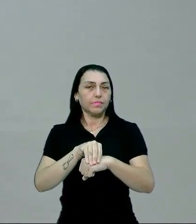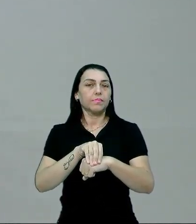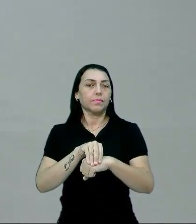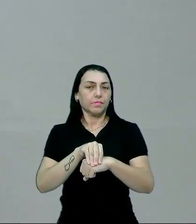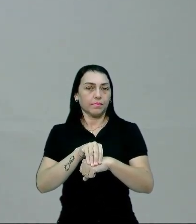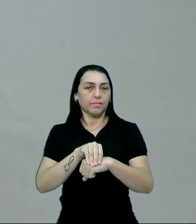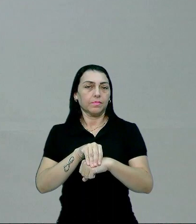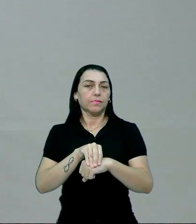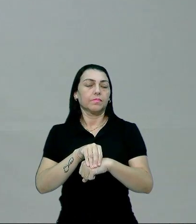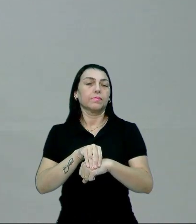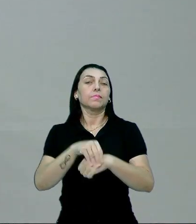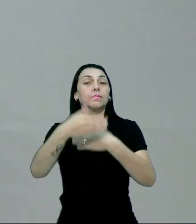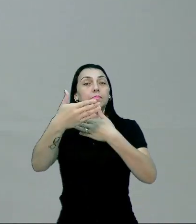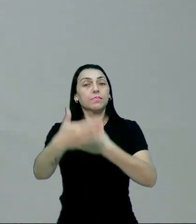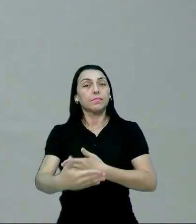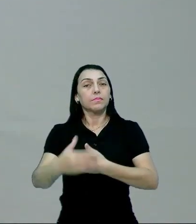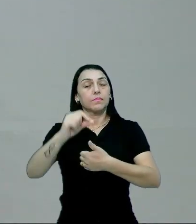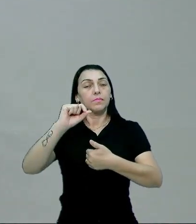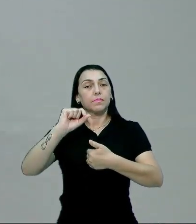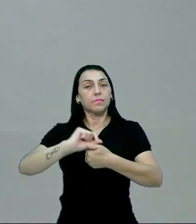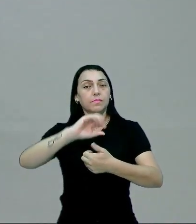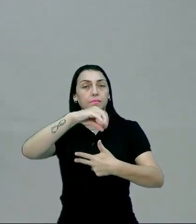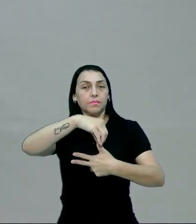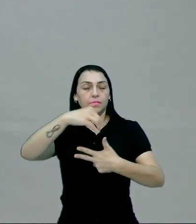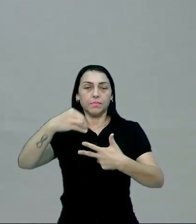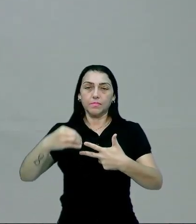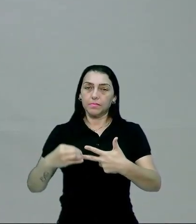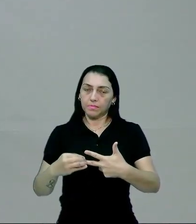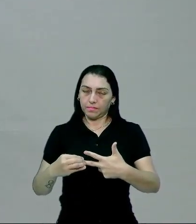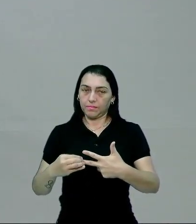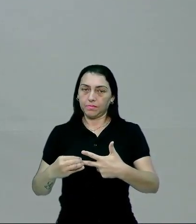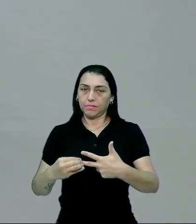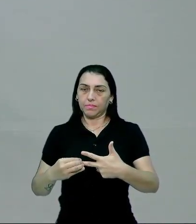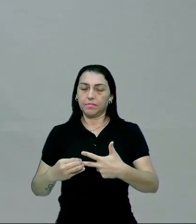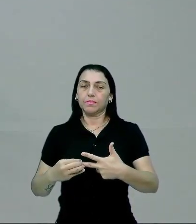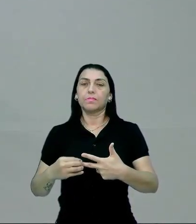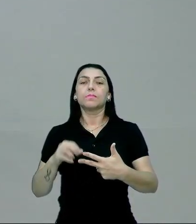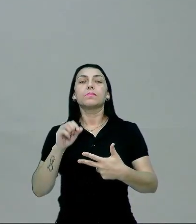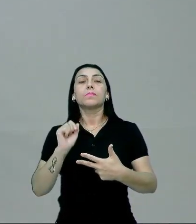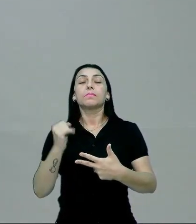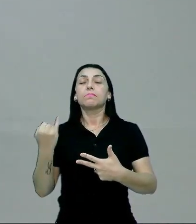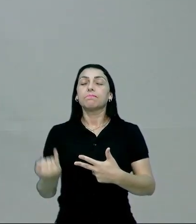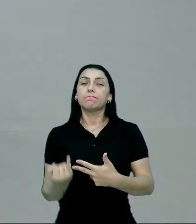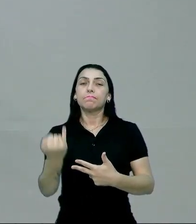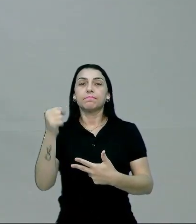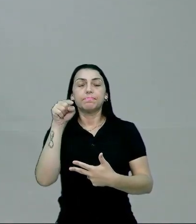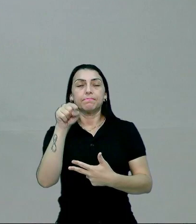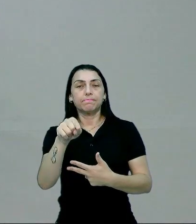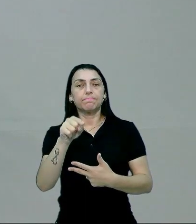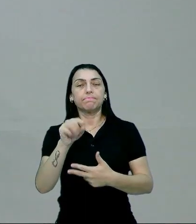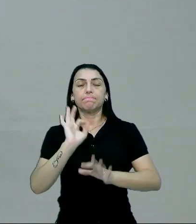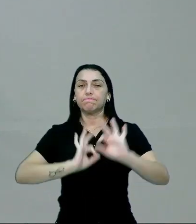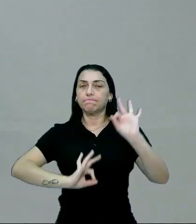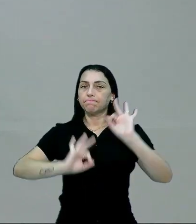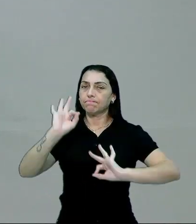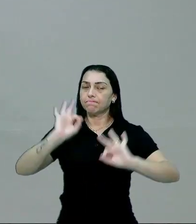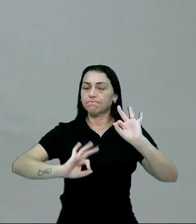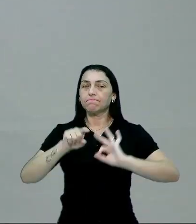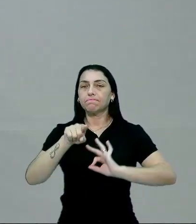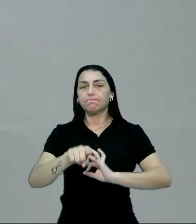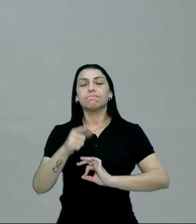aprendizado para o Exame Nacional do Ensino Médio. É absolutamente importante que você se prepare,